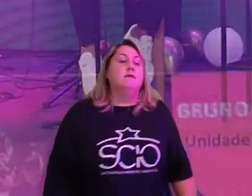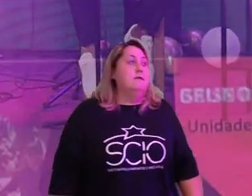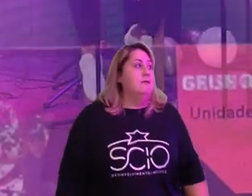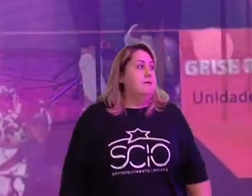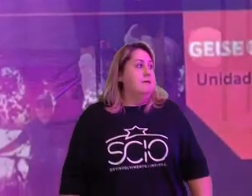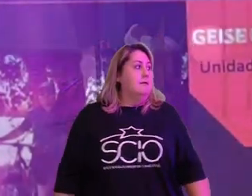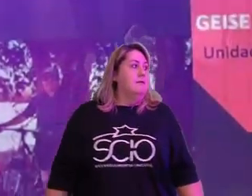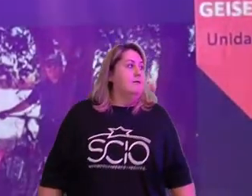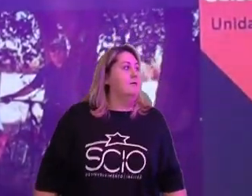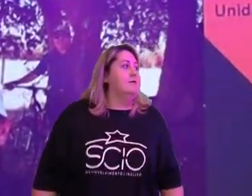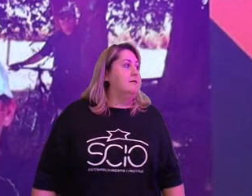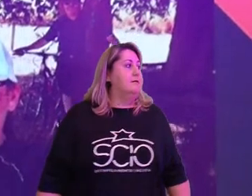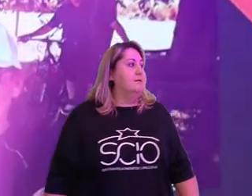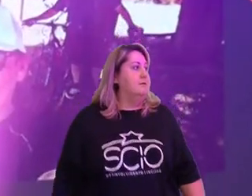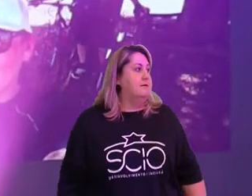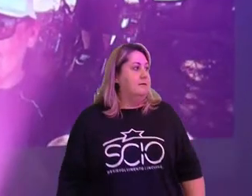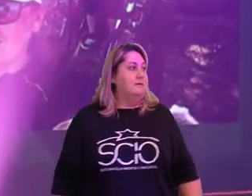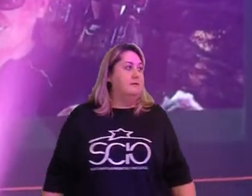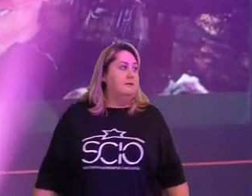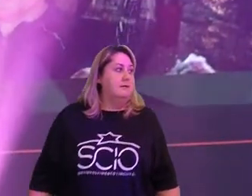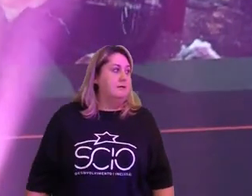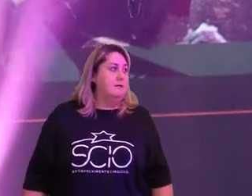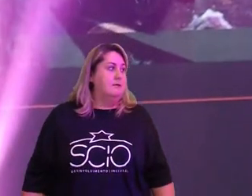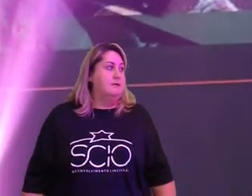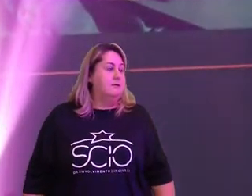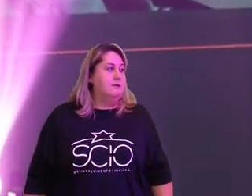Agora, sanfoneiro, na outra, vai.